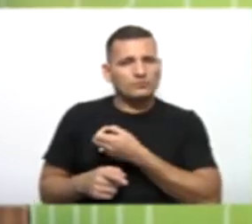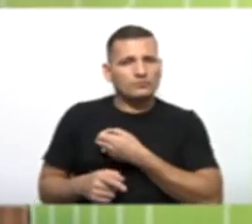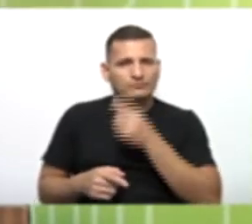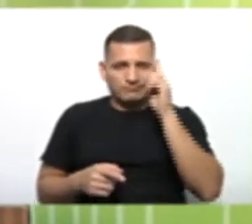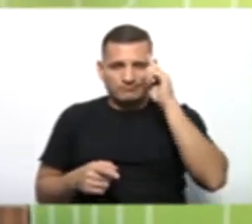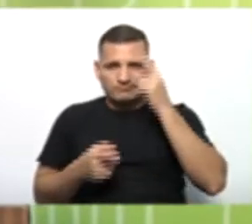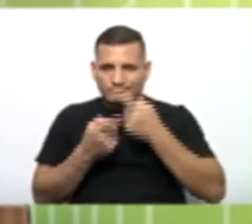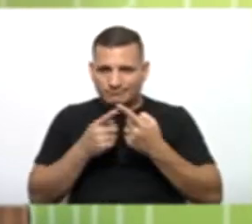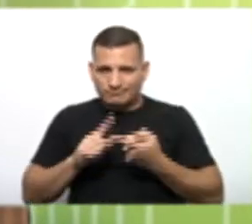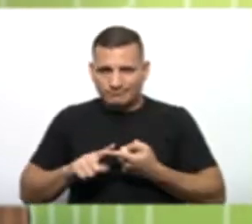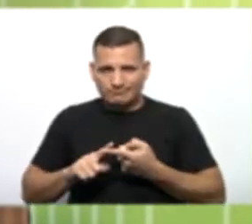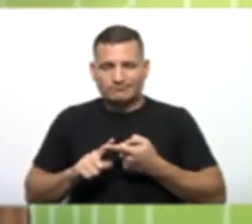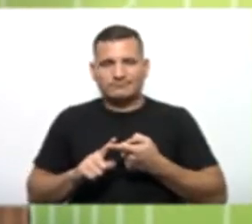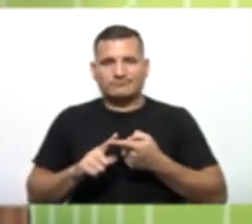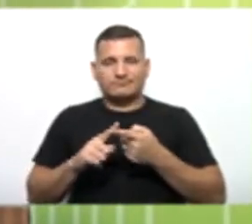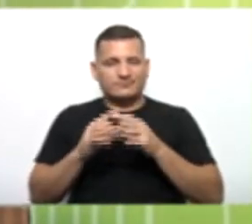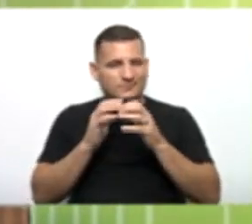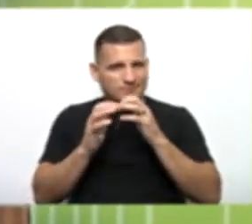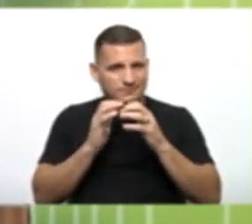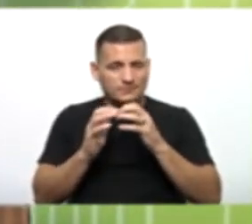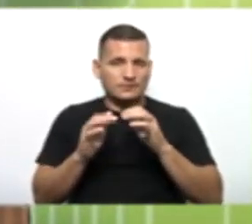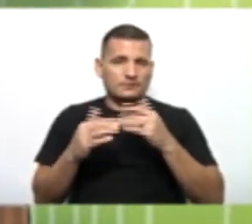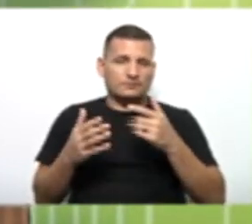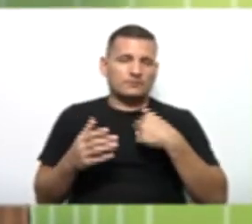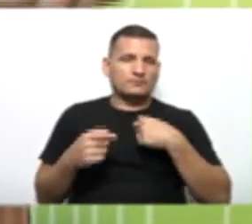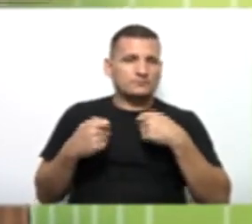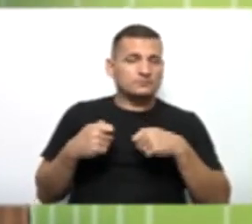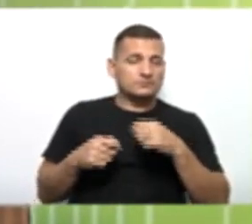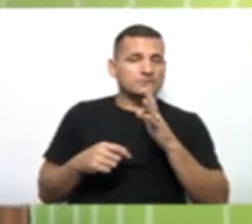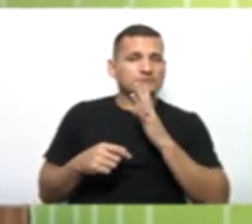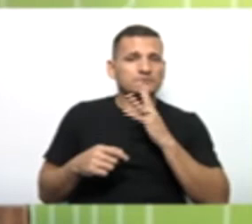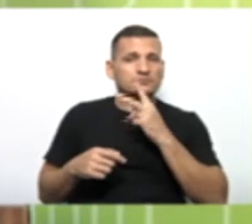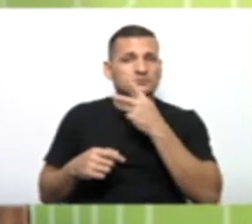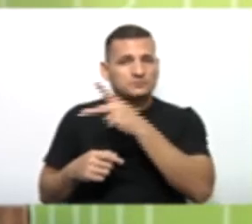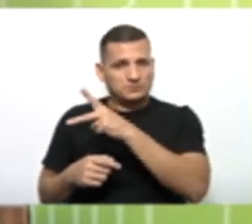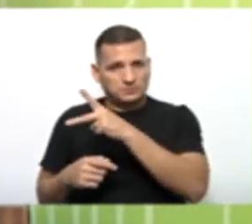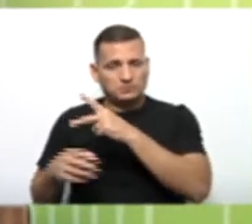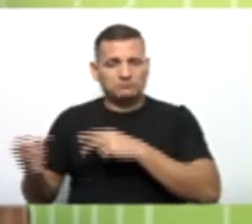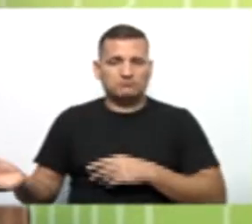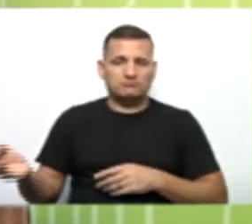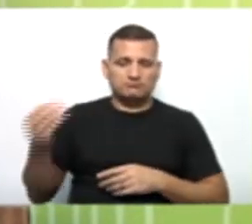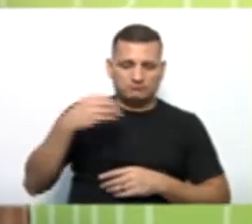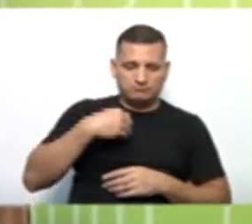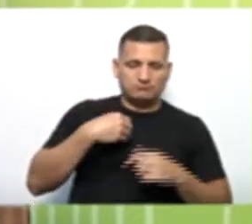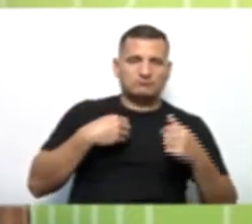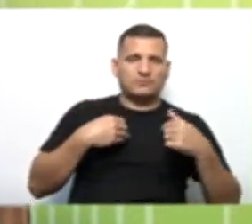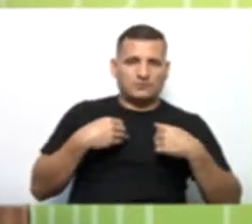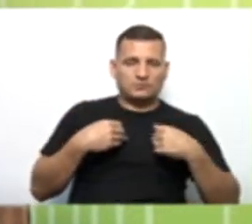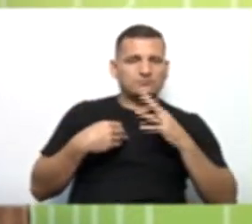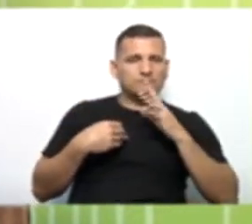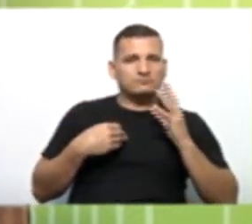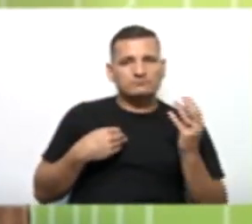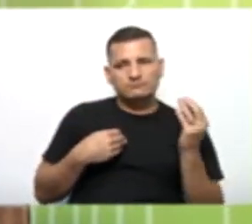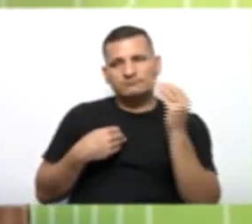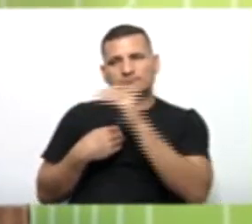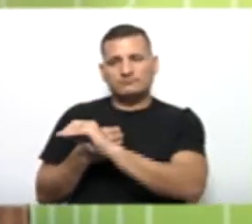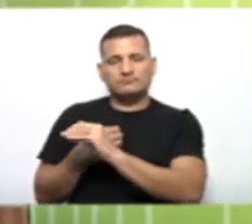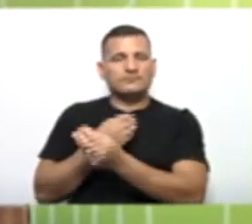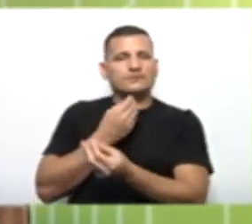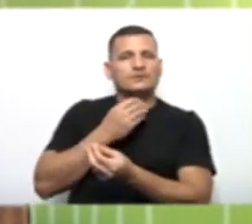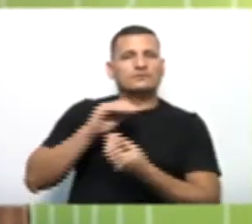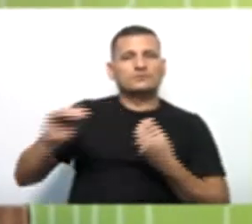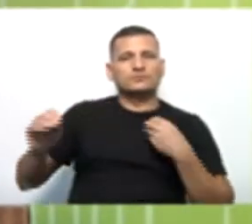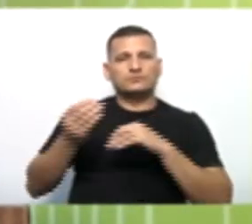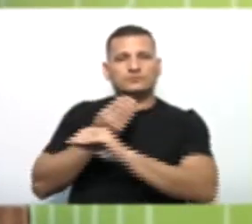raciocínio lógico então eu precisaria do conhecimento do professor wesley e o professor edson e precisará do meu conhecimento para que